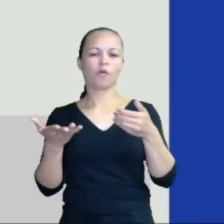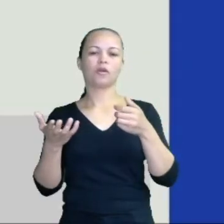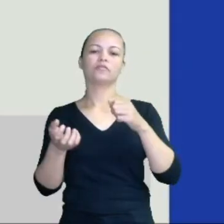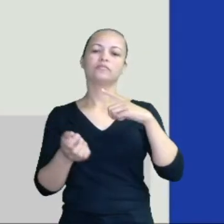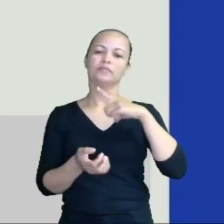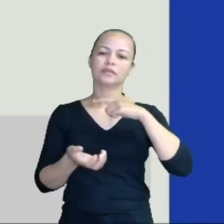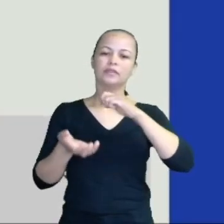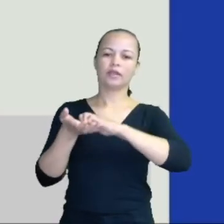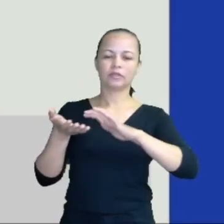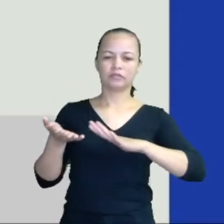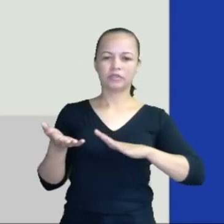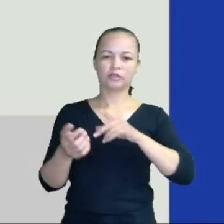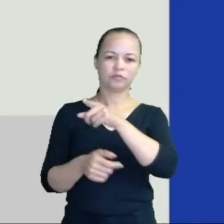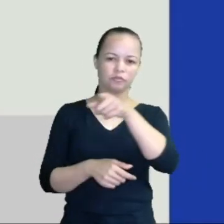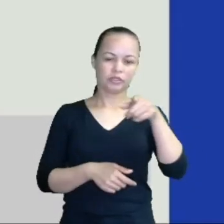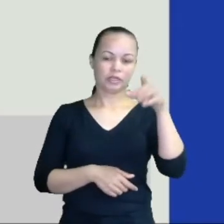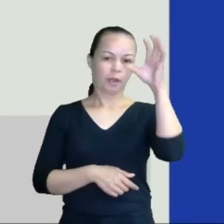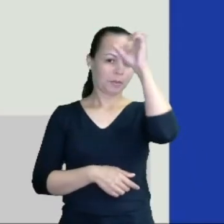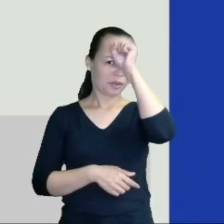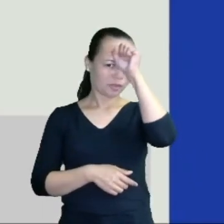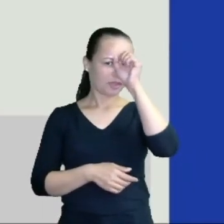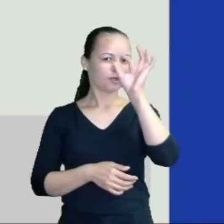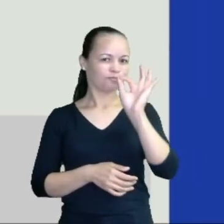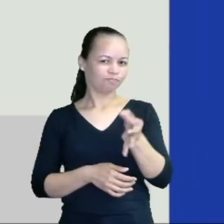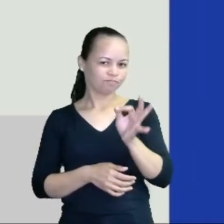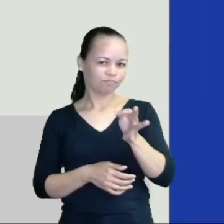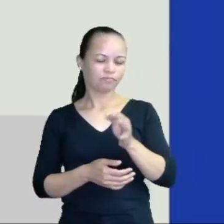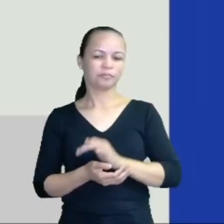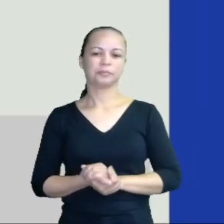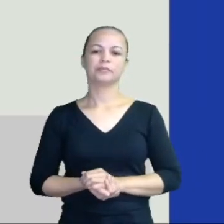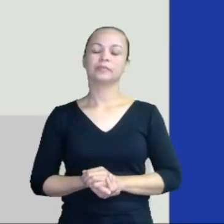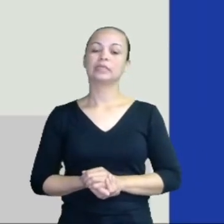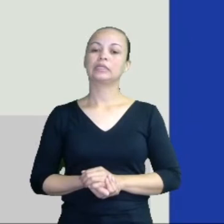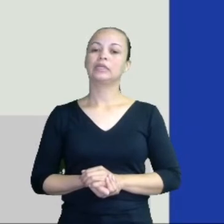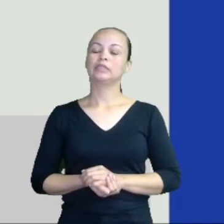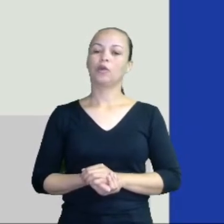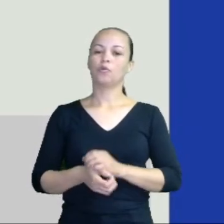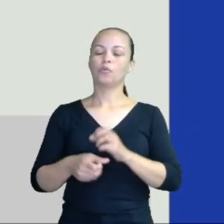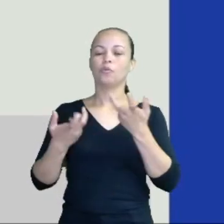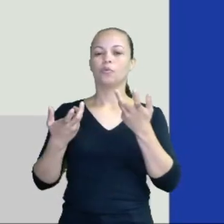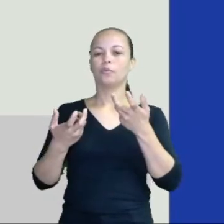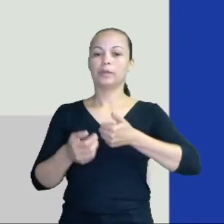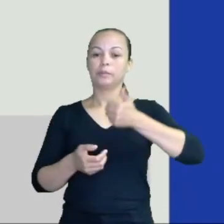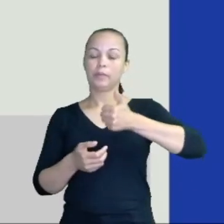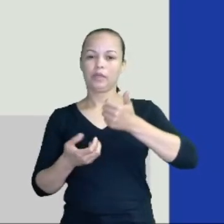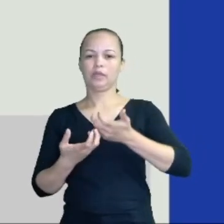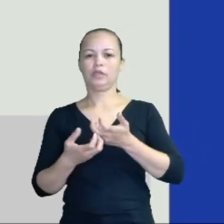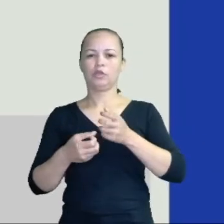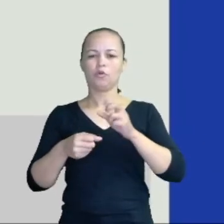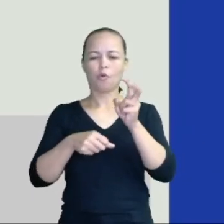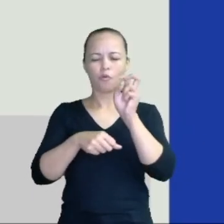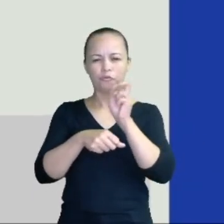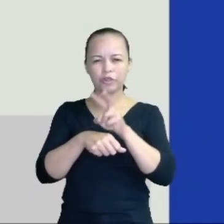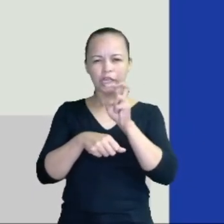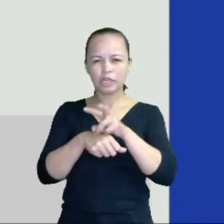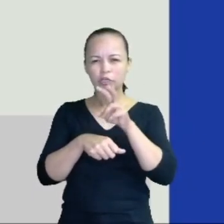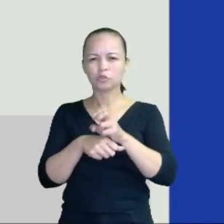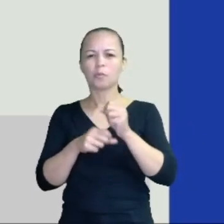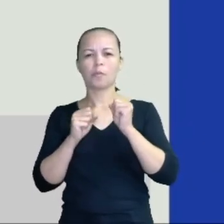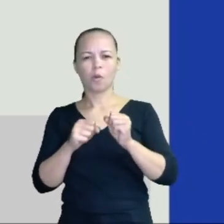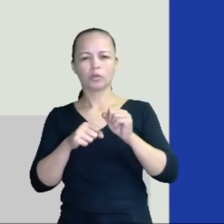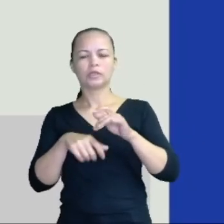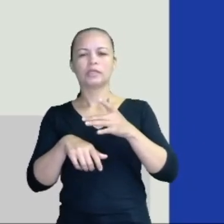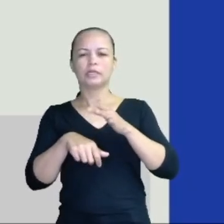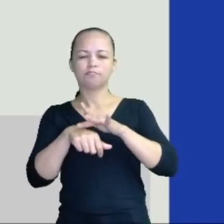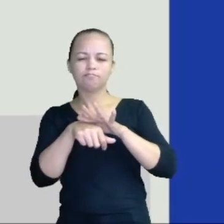para ver se vocês aprenderam direitinho? Vamos lá. Primeiro, os vírus podem trazer danos à nossa saúde. Cite 2